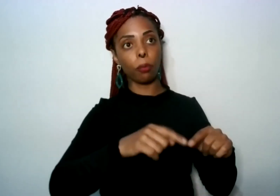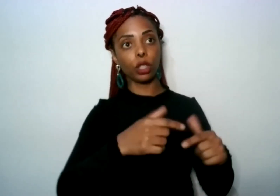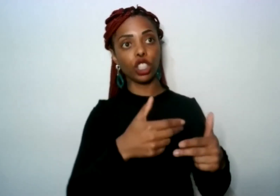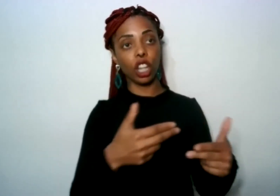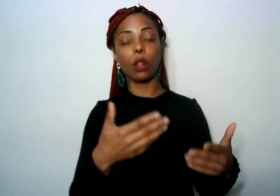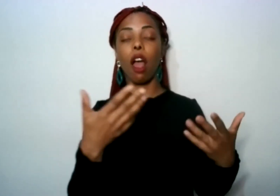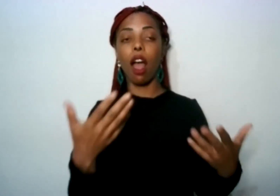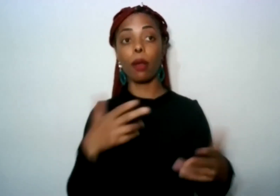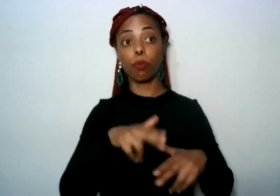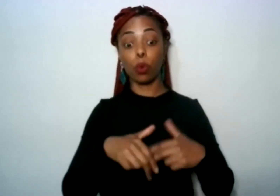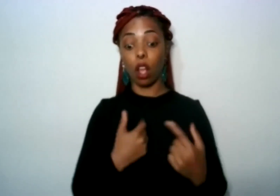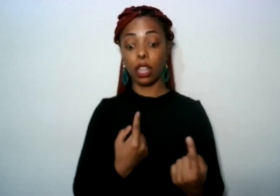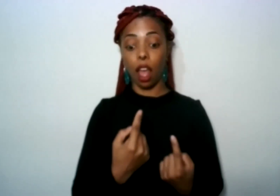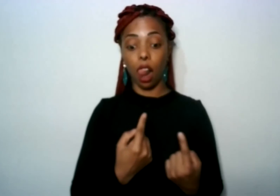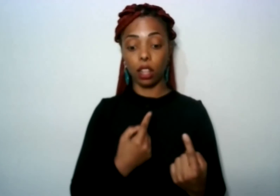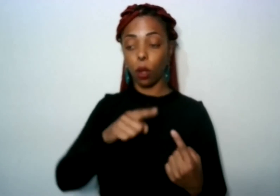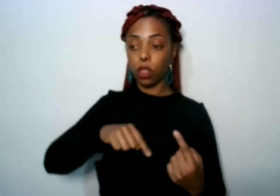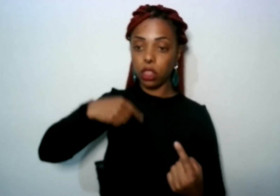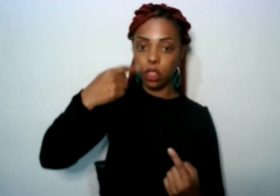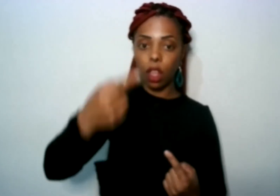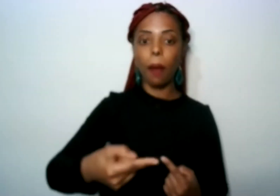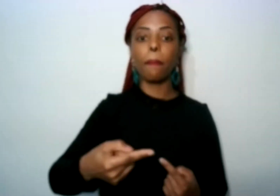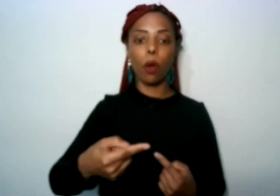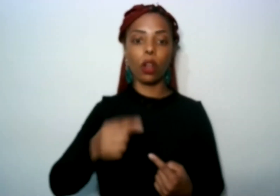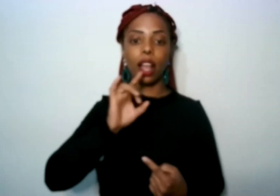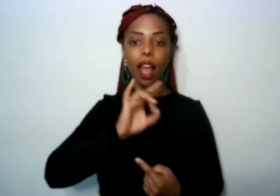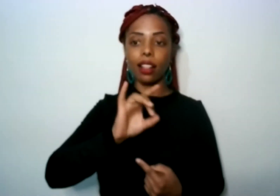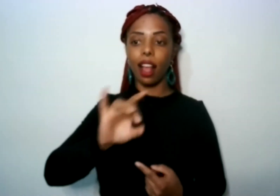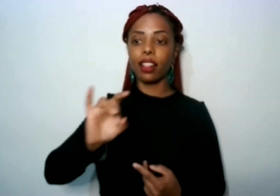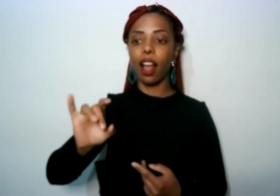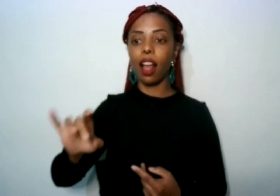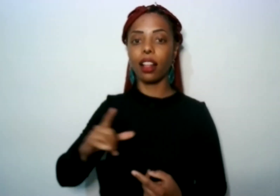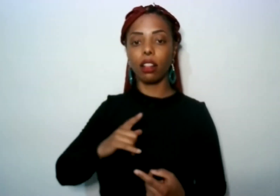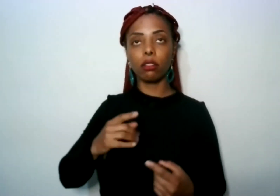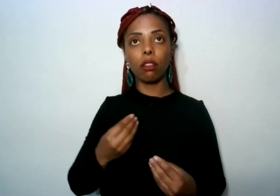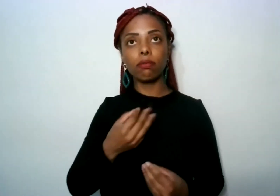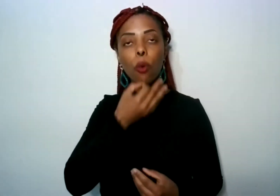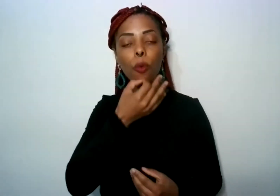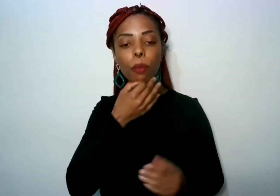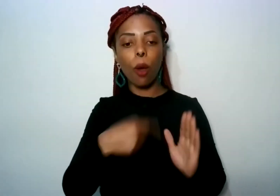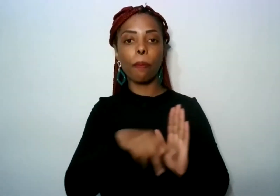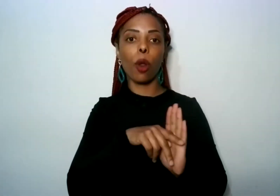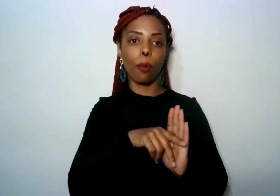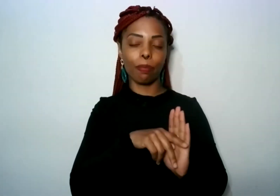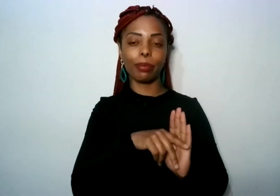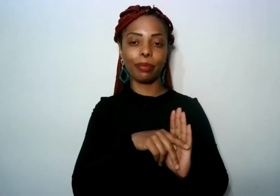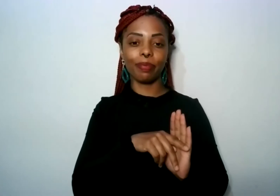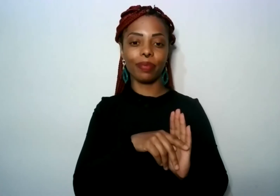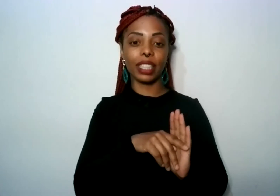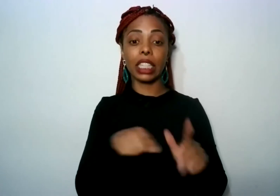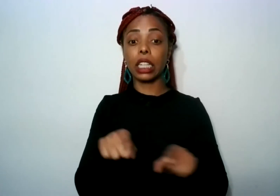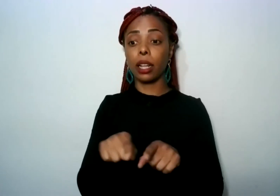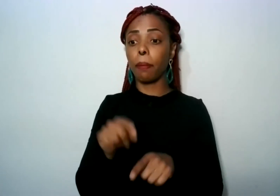relação fazemos cada uma a sua própria leitura além das fontes